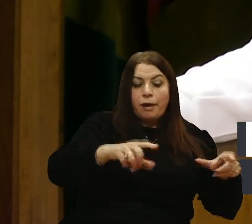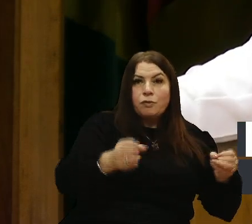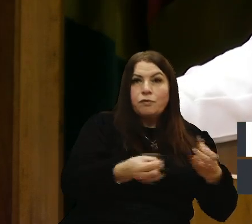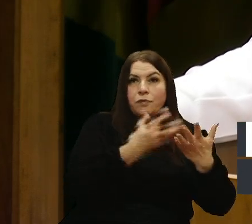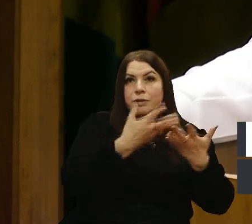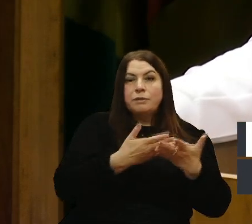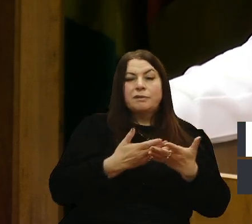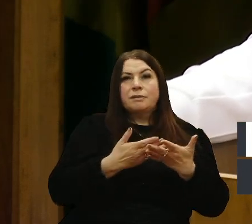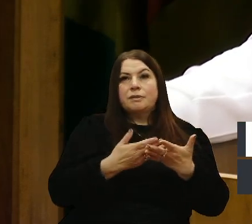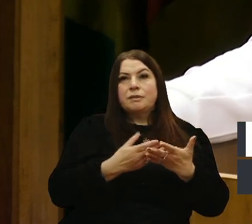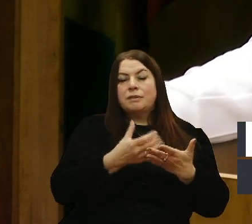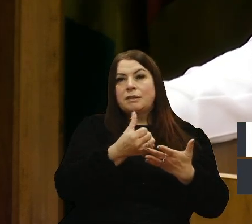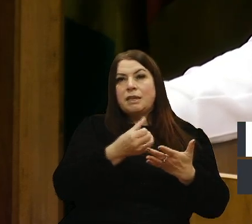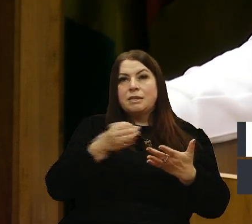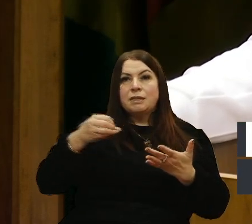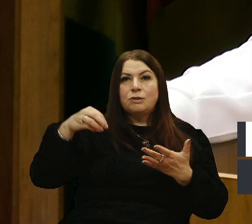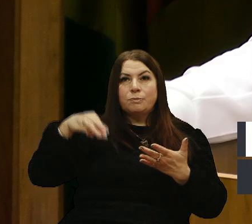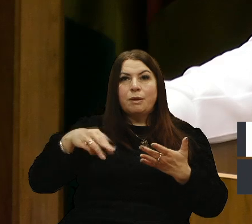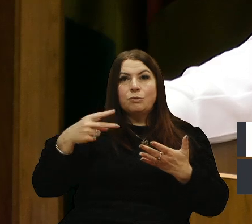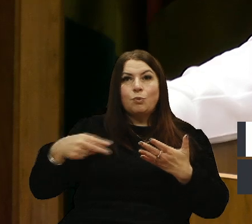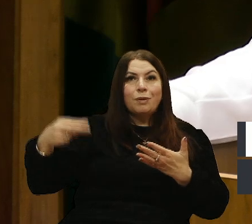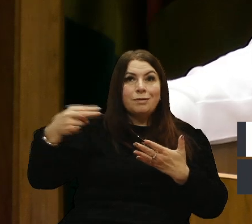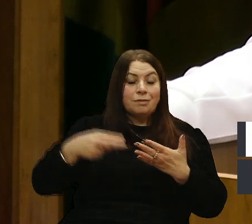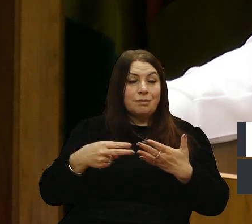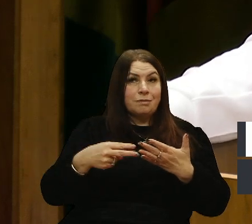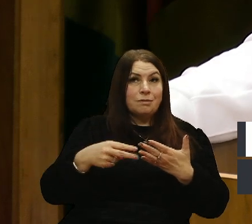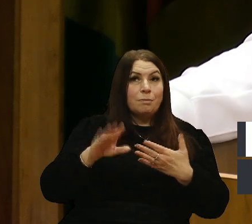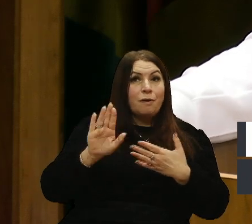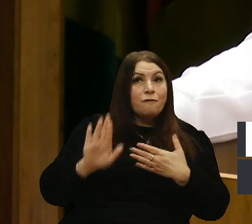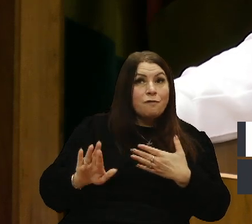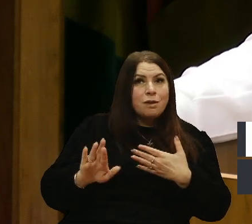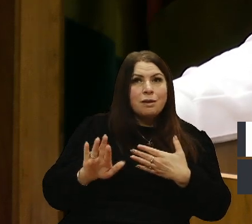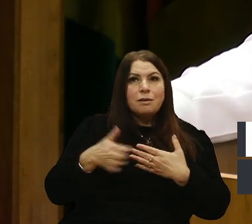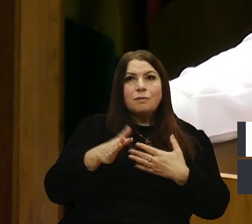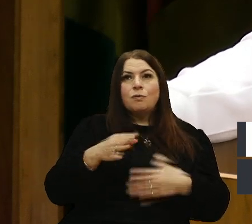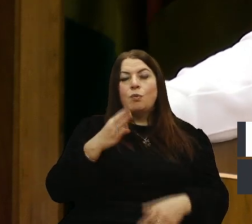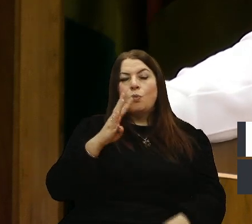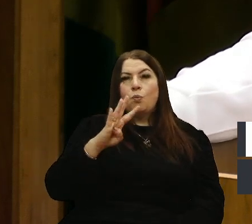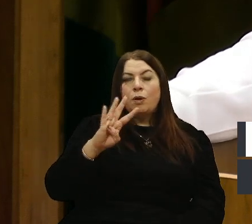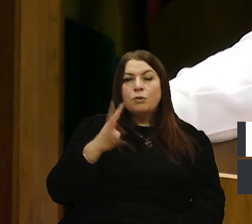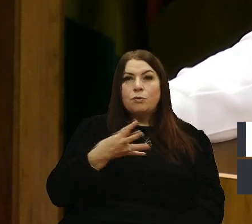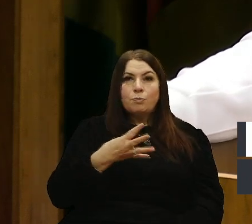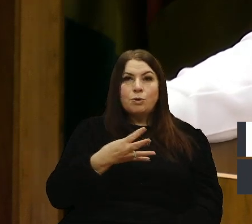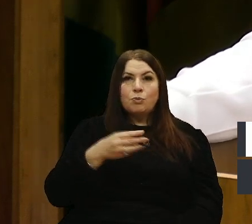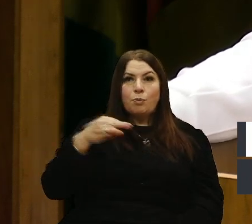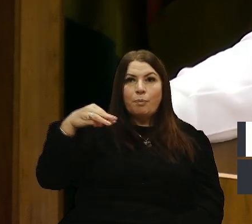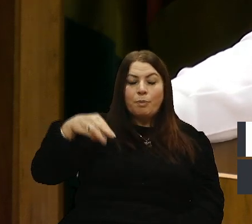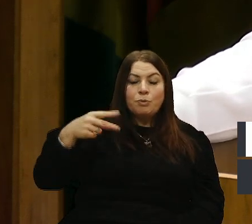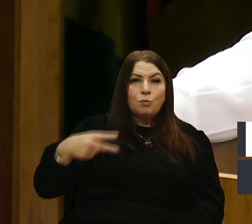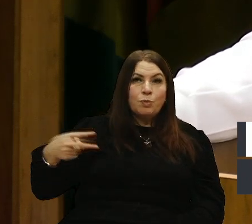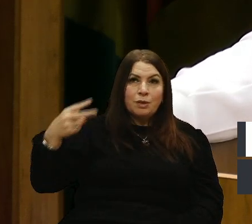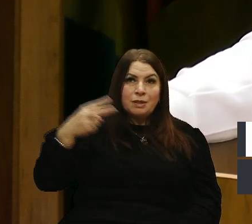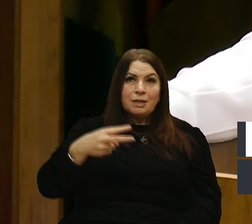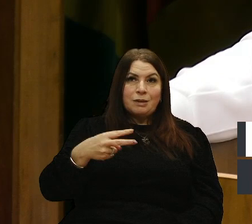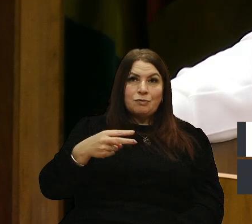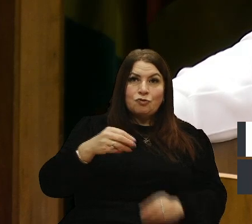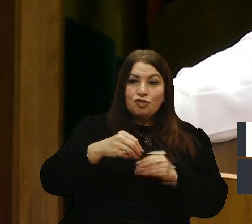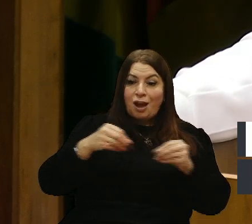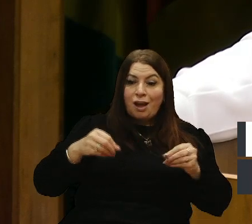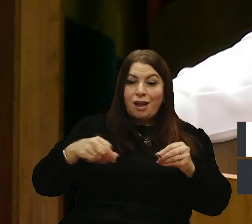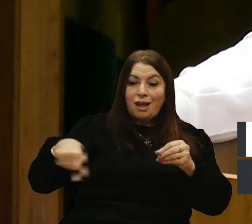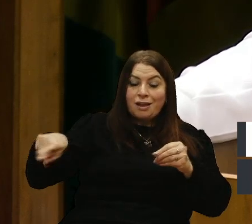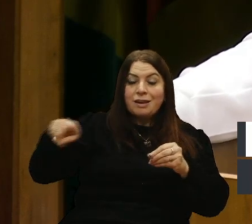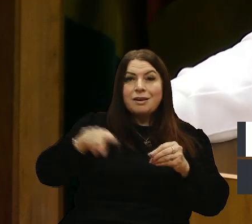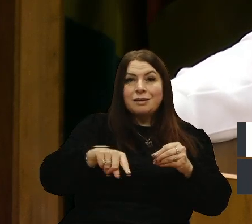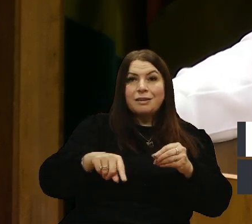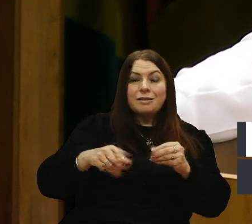de 600 metros quadrados. Mas fica ainda em torno de 4.000 metros quadrados de área impermeável. Mesmo assim, ela